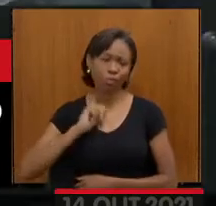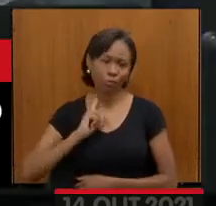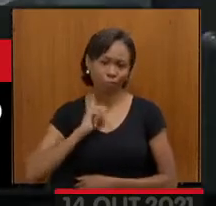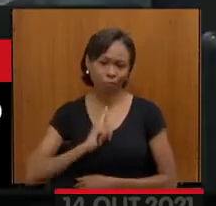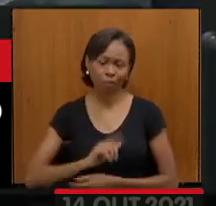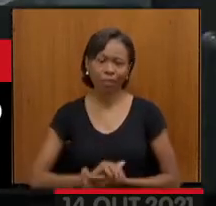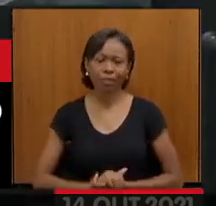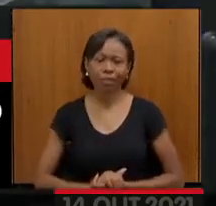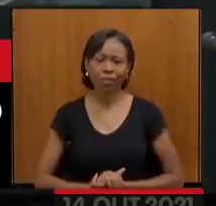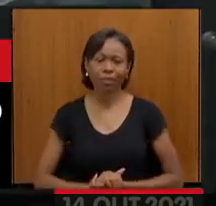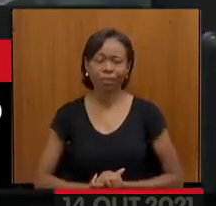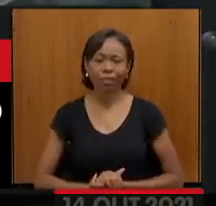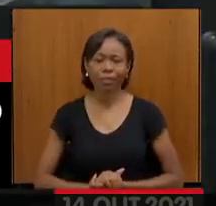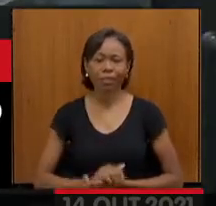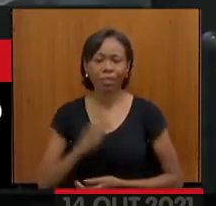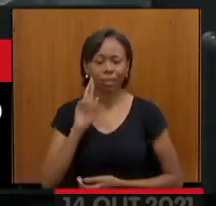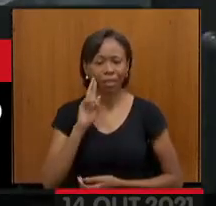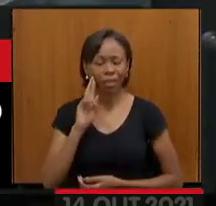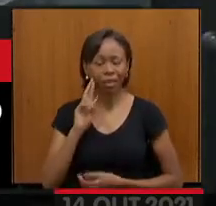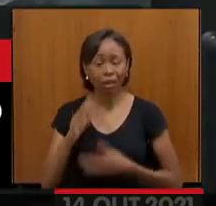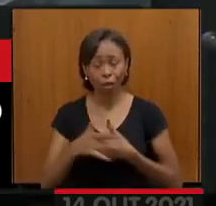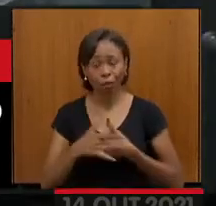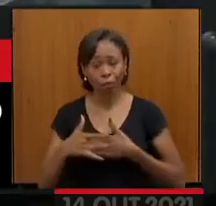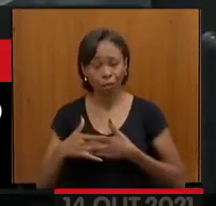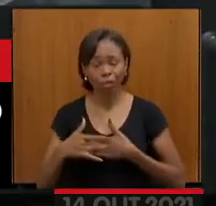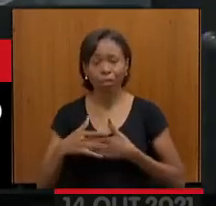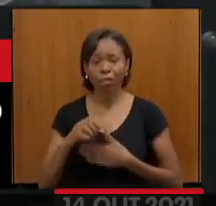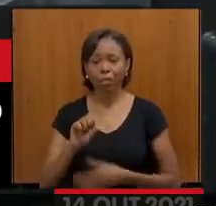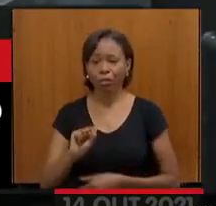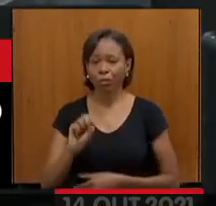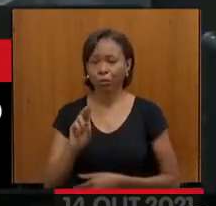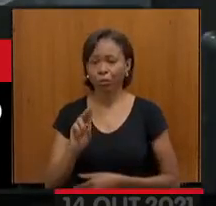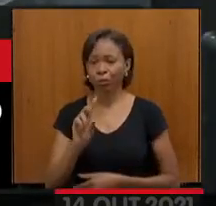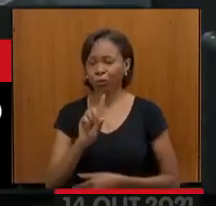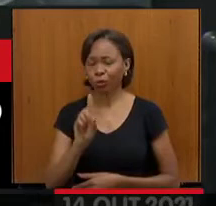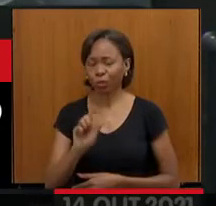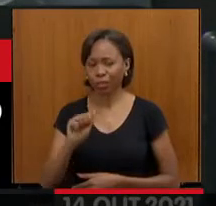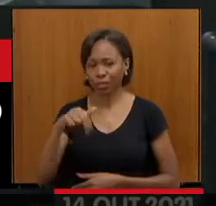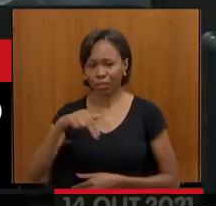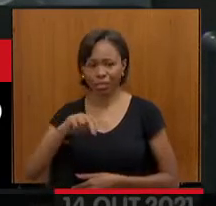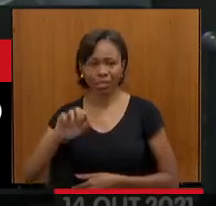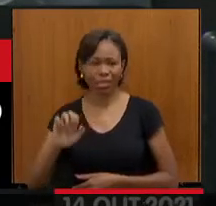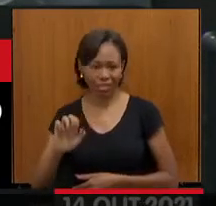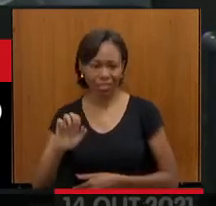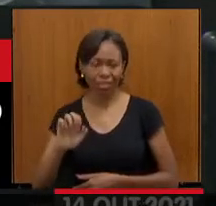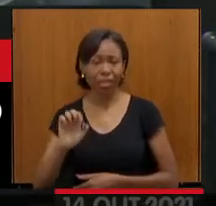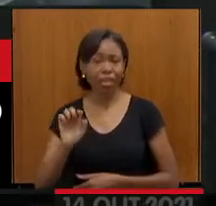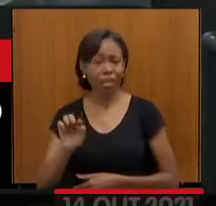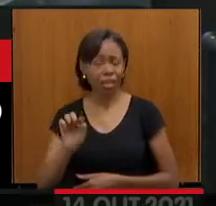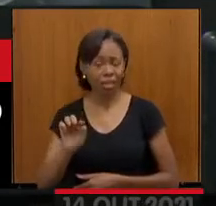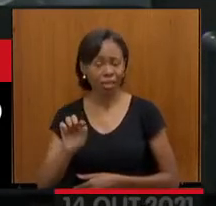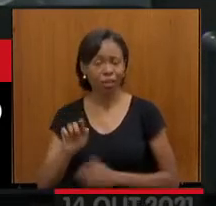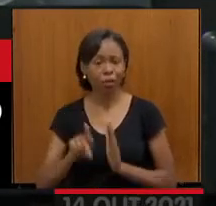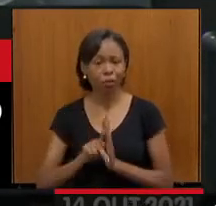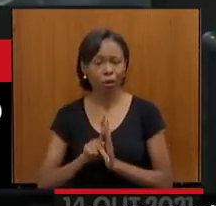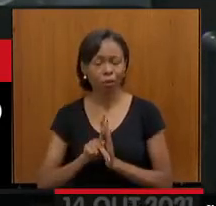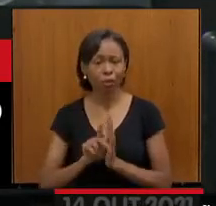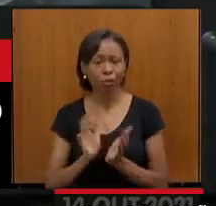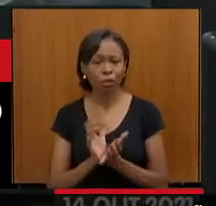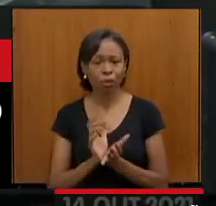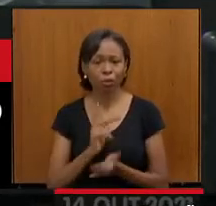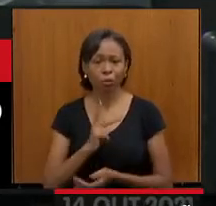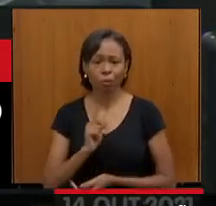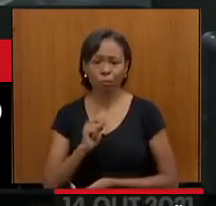doutora Suzane Jacó Serruia, que nesse ato representou a Organização Pan-Americana de Saúde.